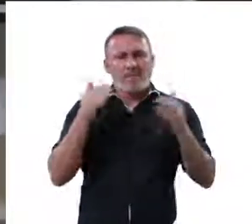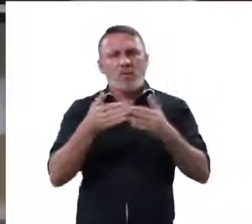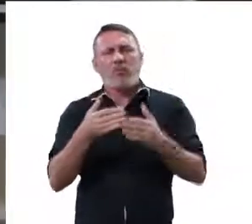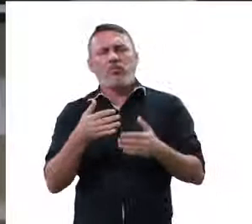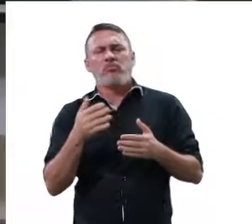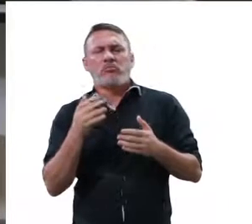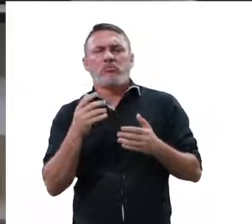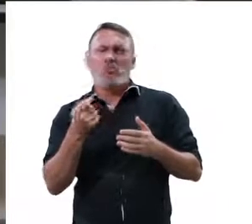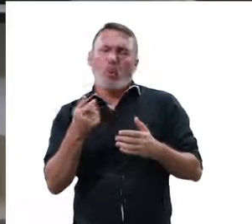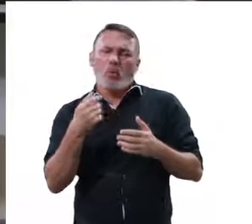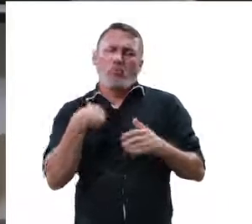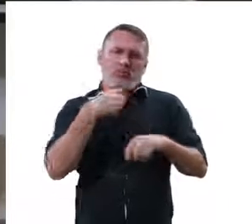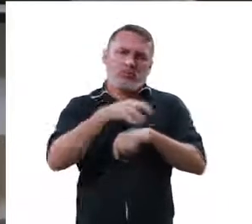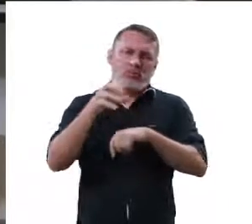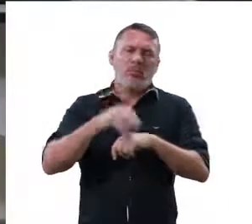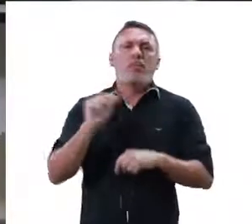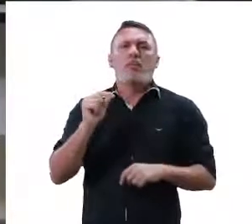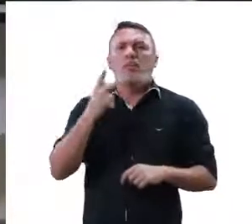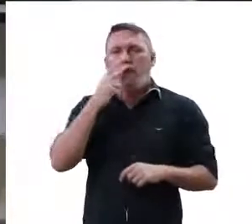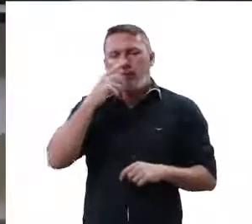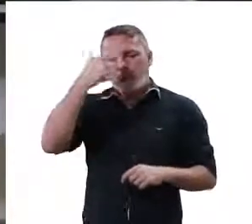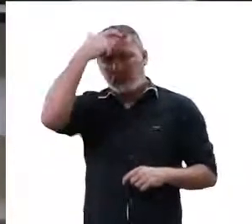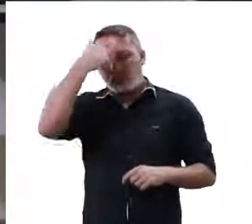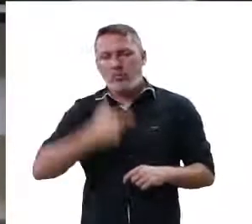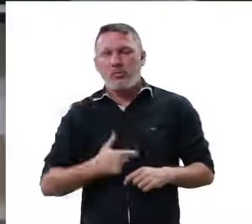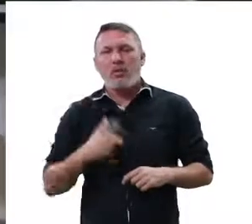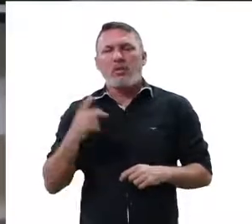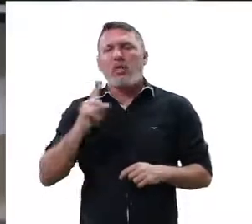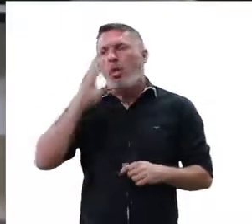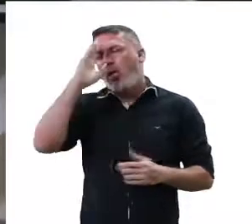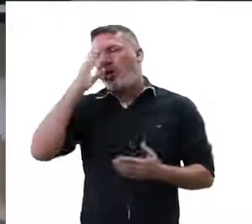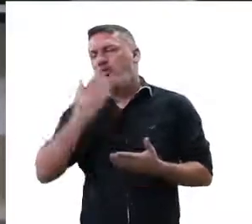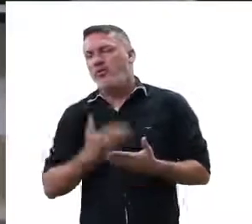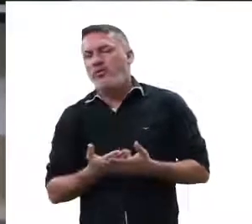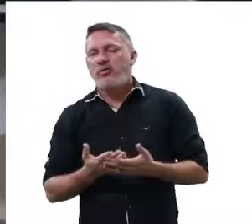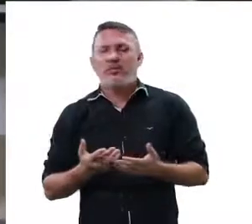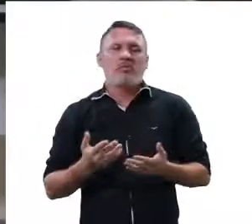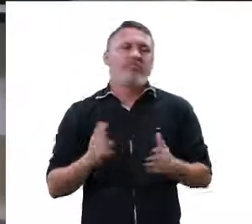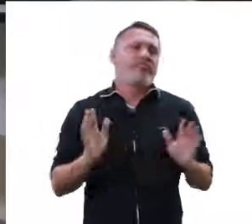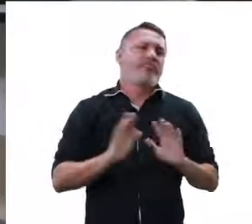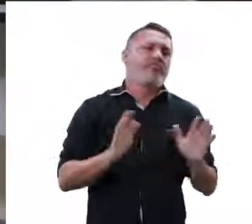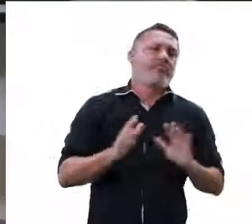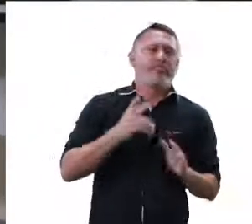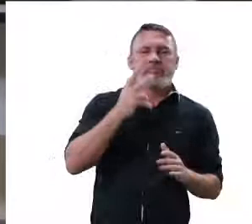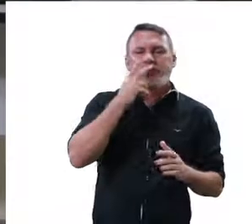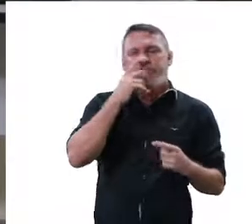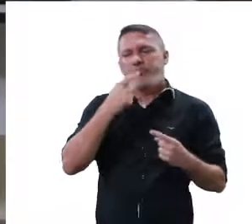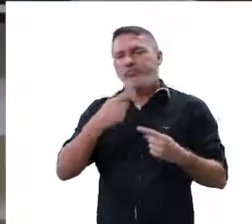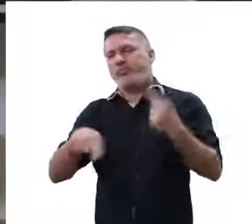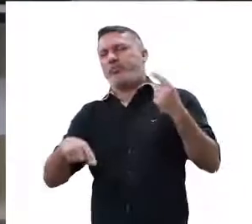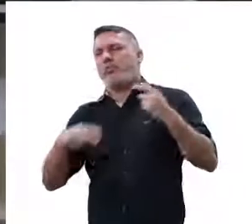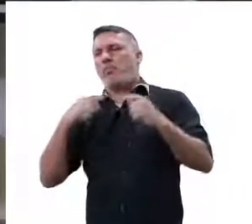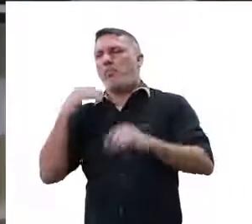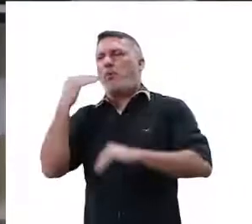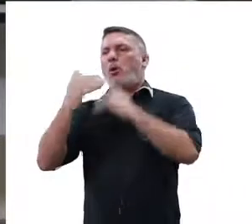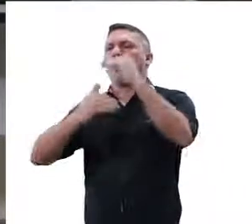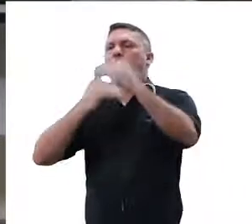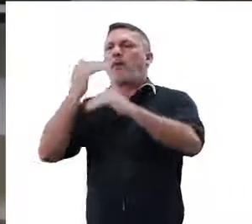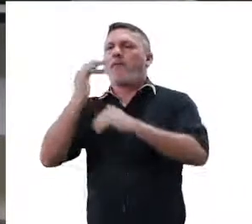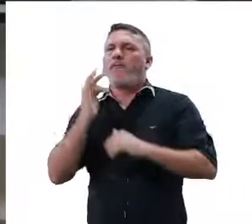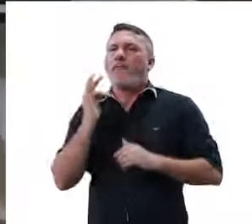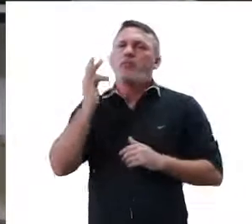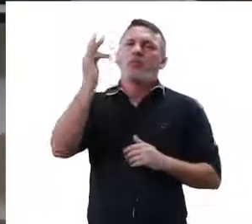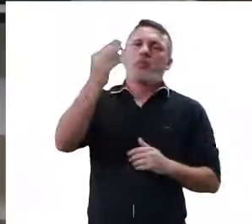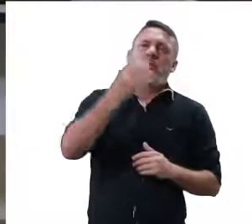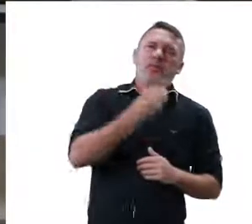isso na sociologia, é uma postura de descrença, de desalento em relação ao